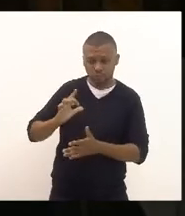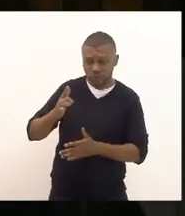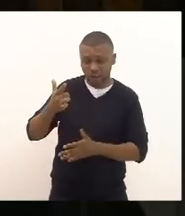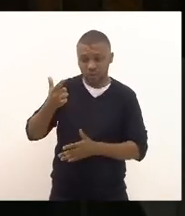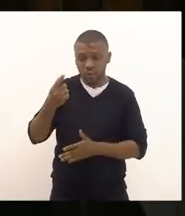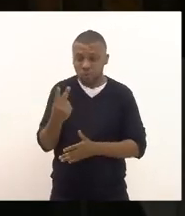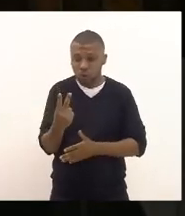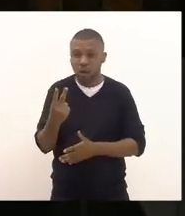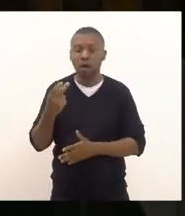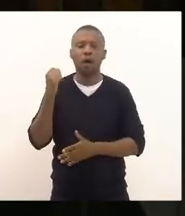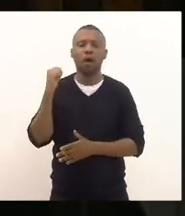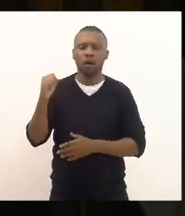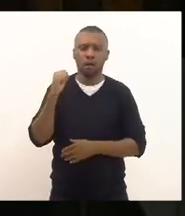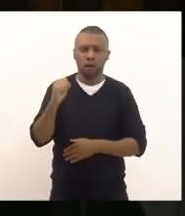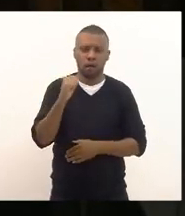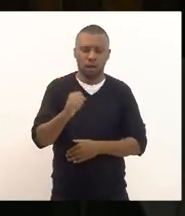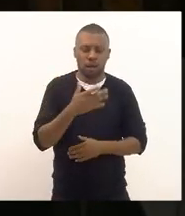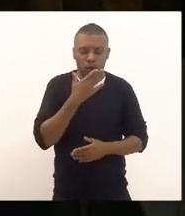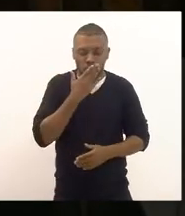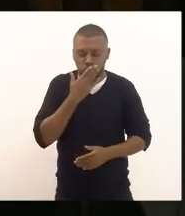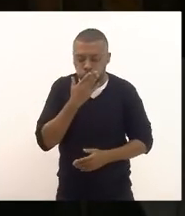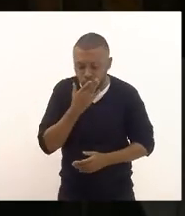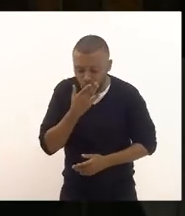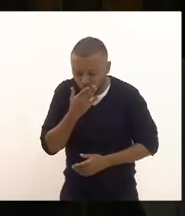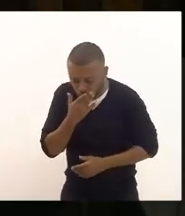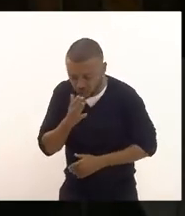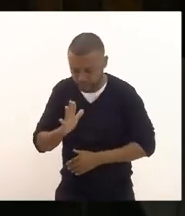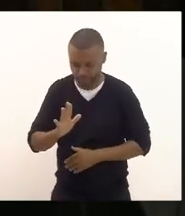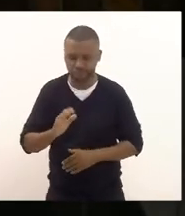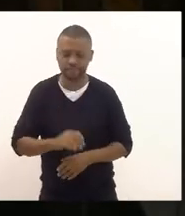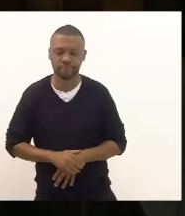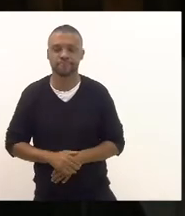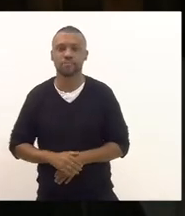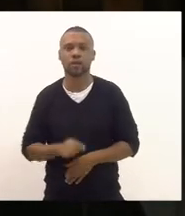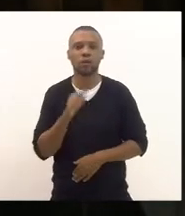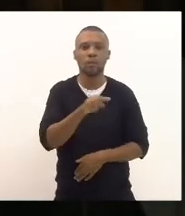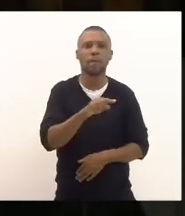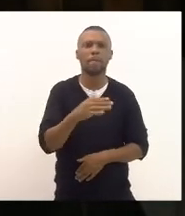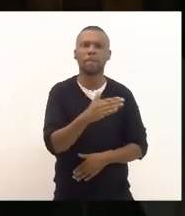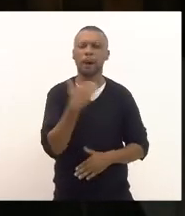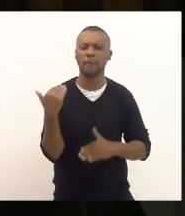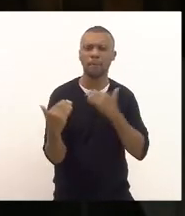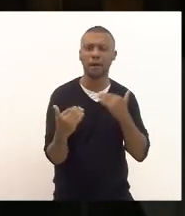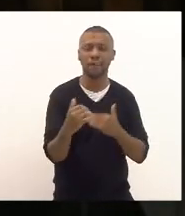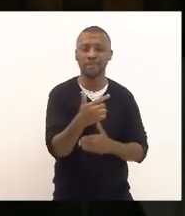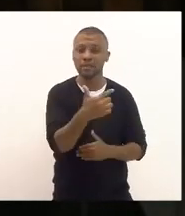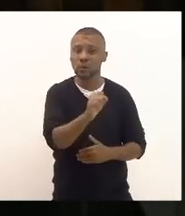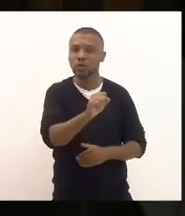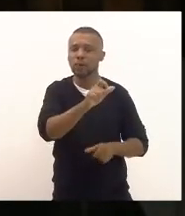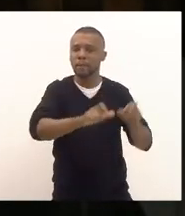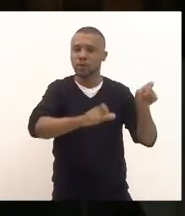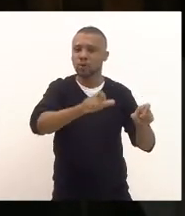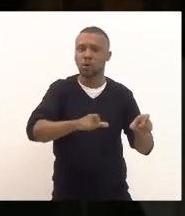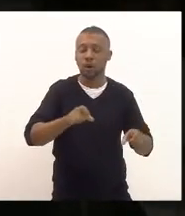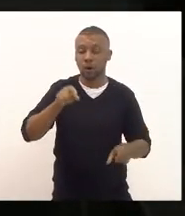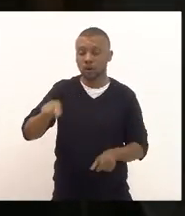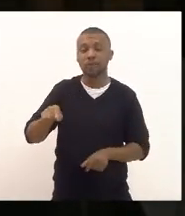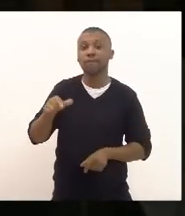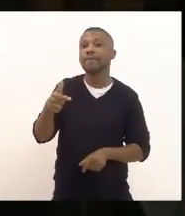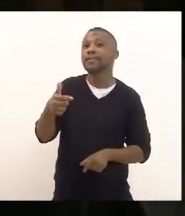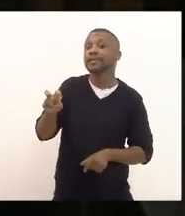uma ó onde morreram 28 pessoas a outra onde morreram 25 pessoas